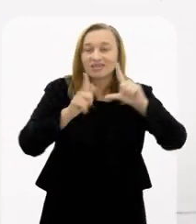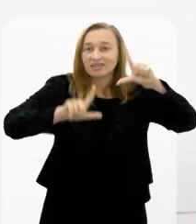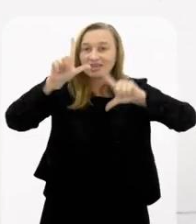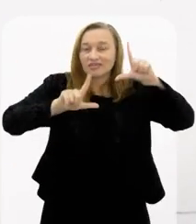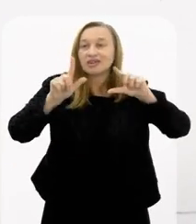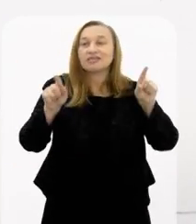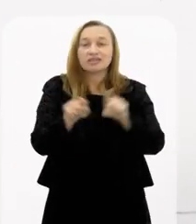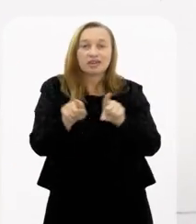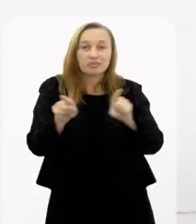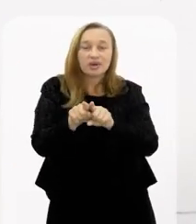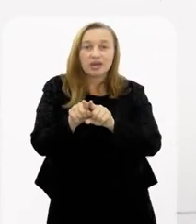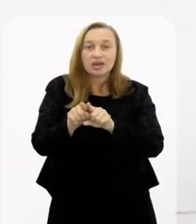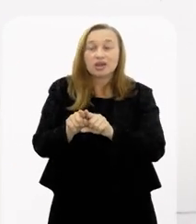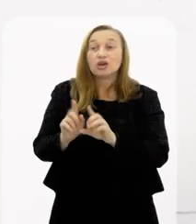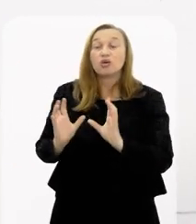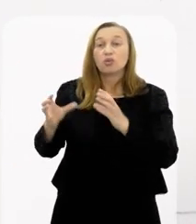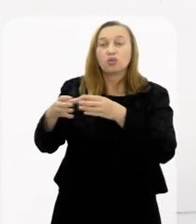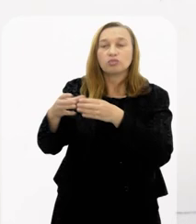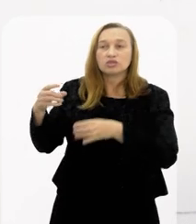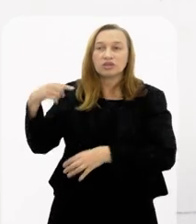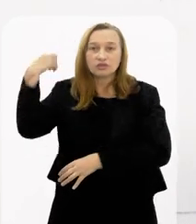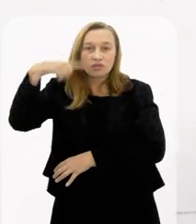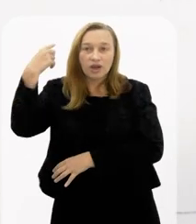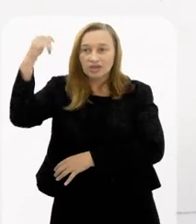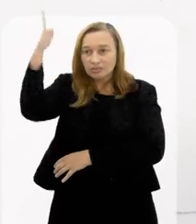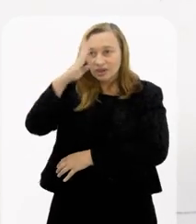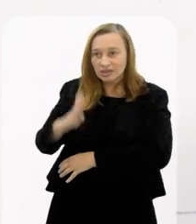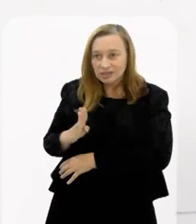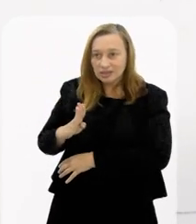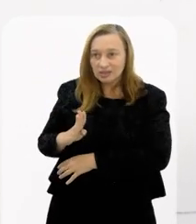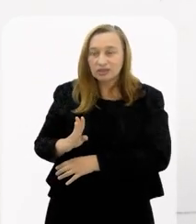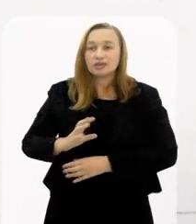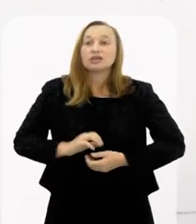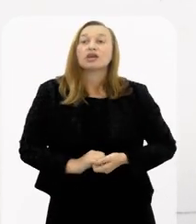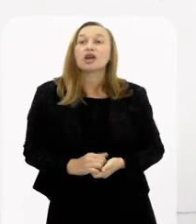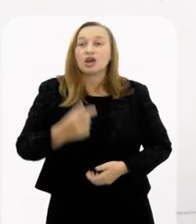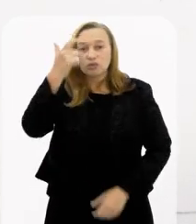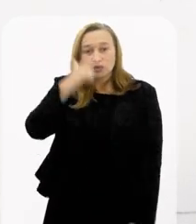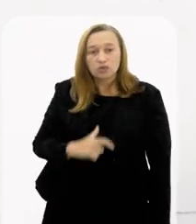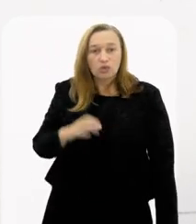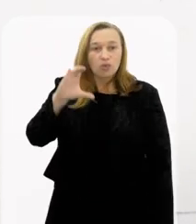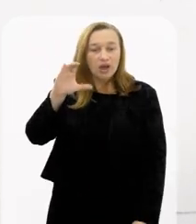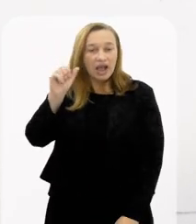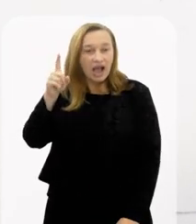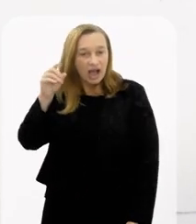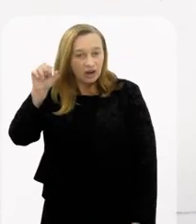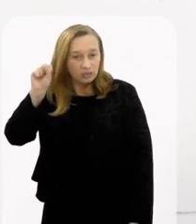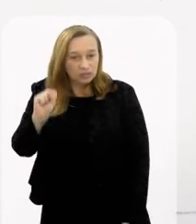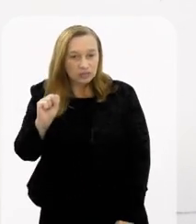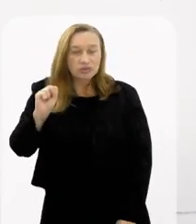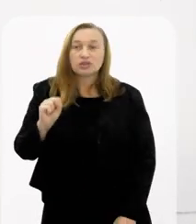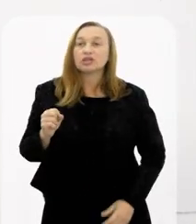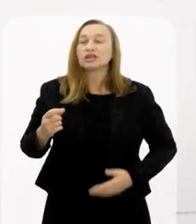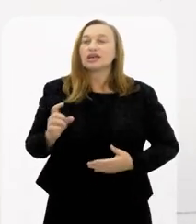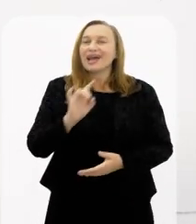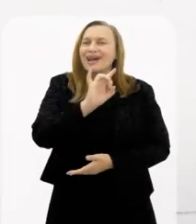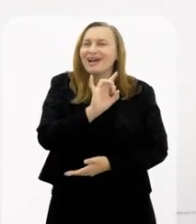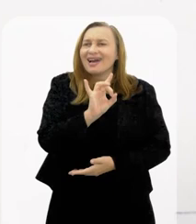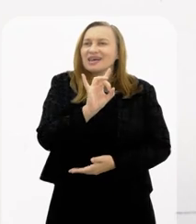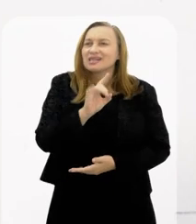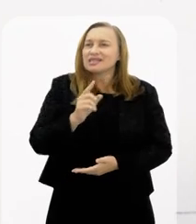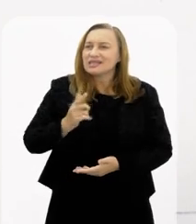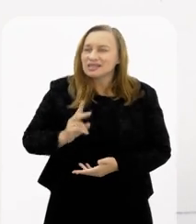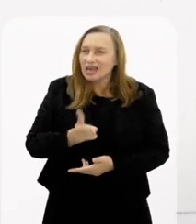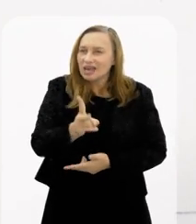Advogados do Brasil a comissão de direito internacional eu sou o Carlos Nicodemos coordenador da comissão e trago aqui A cada